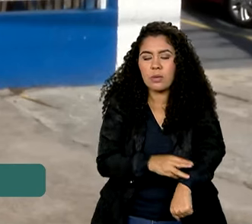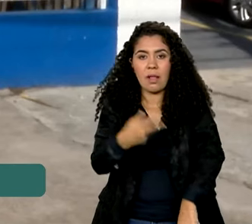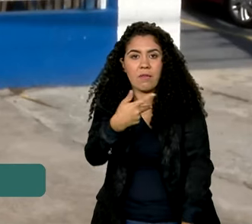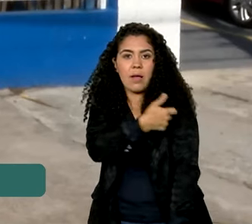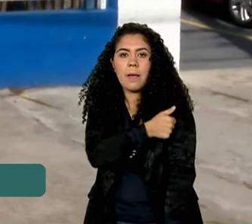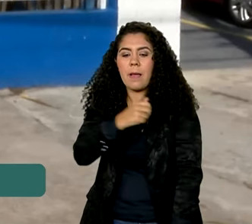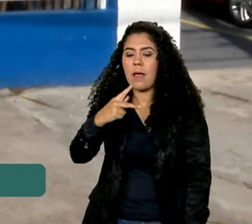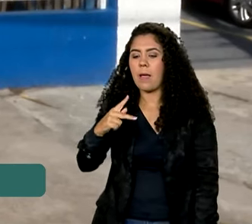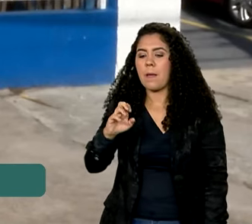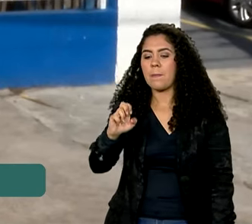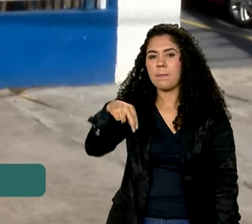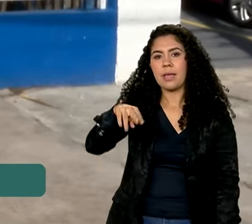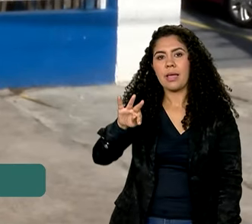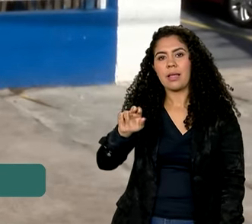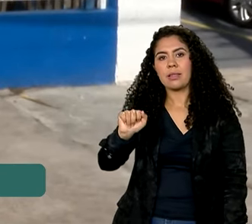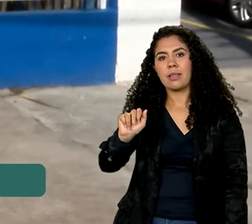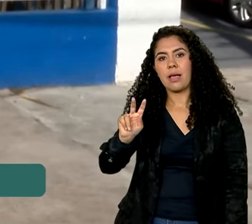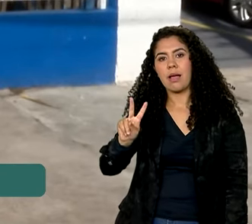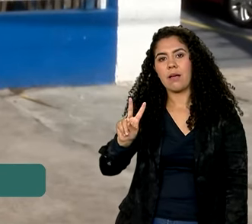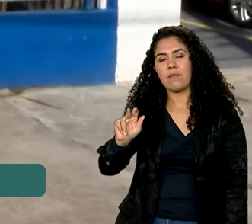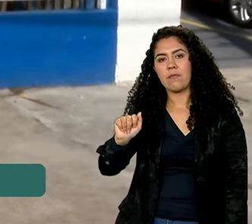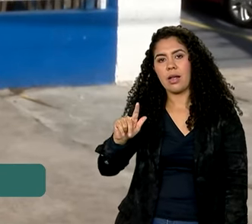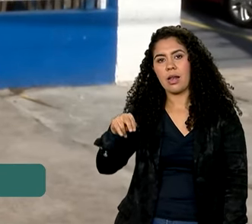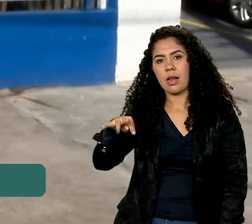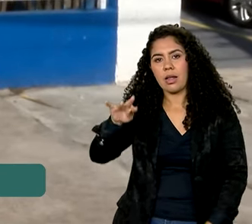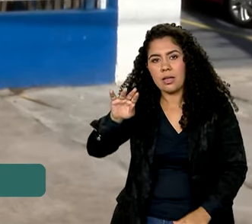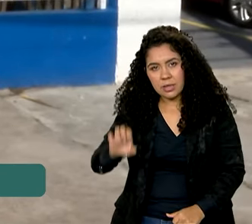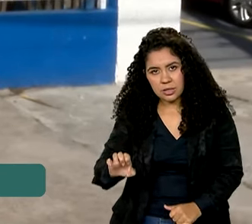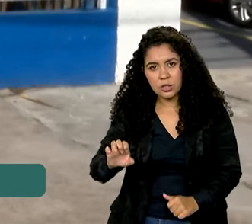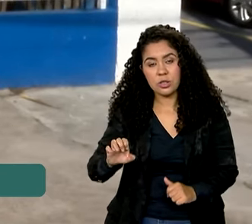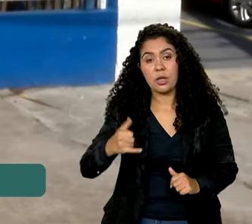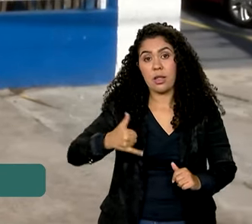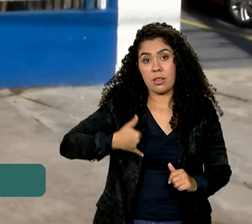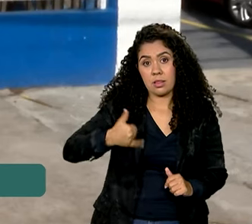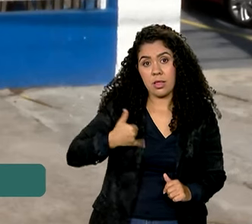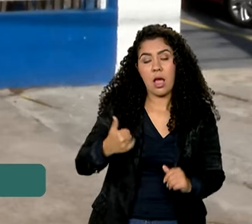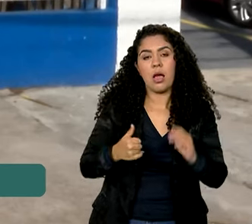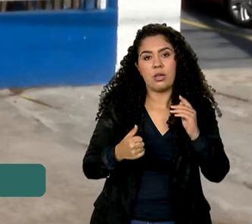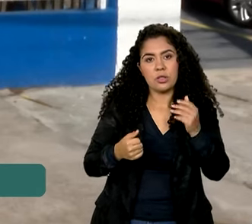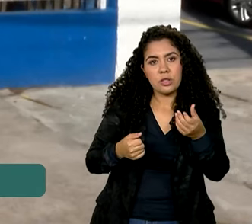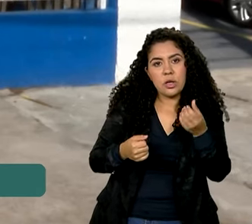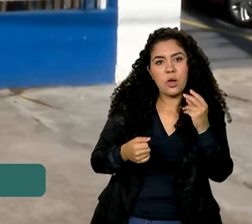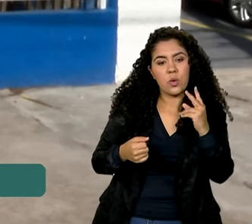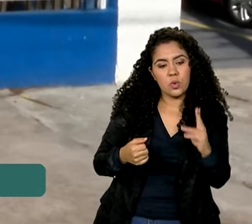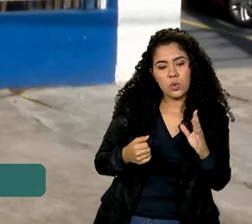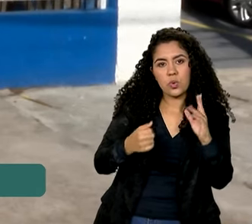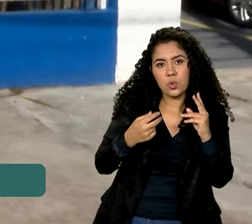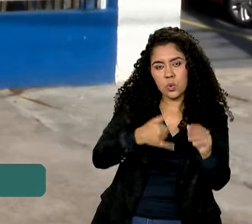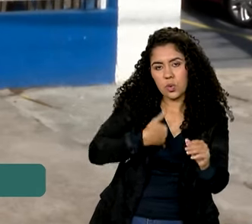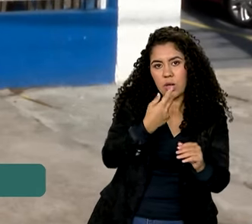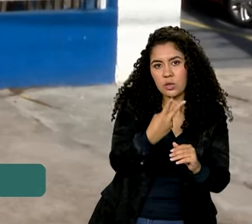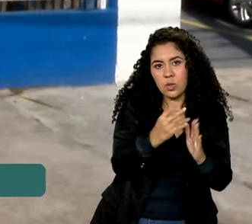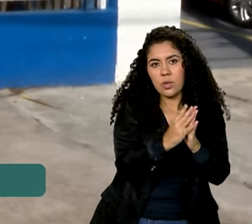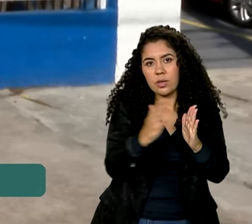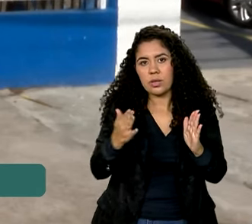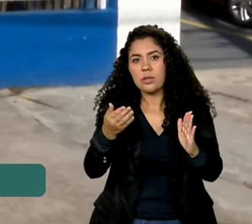pentavalente, aos 2, 4 e 6 meses de vida. Depois, o primeiro reforço aos